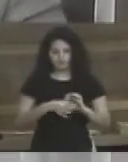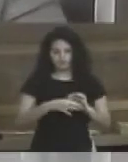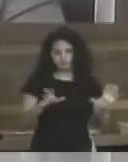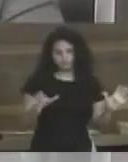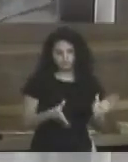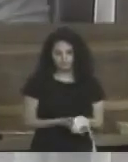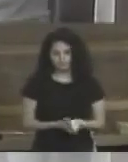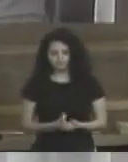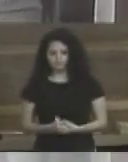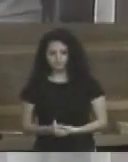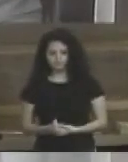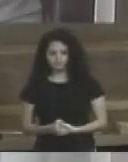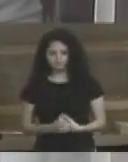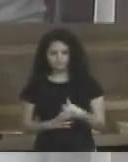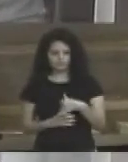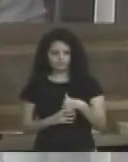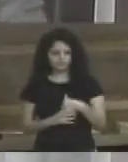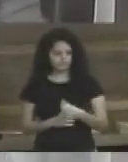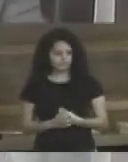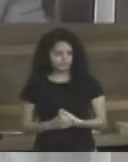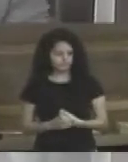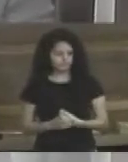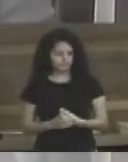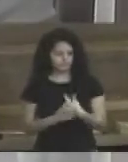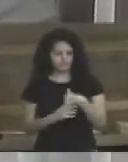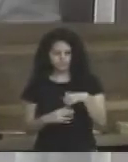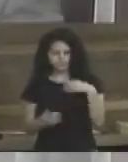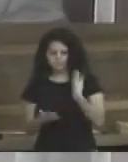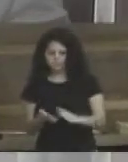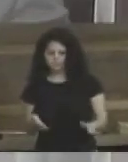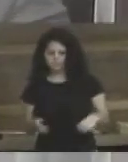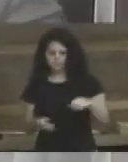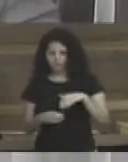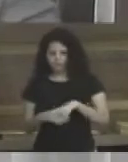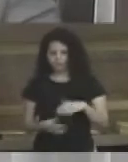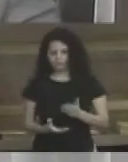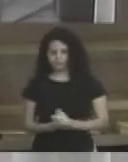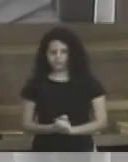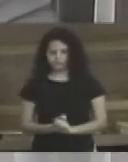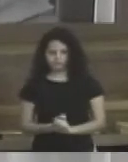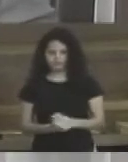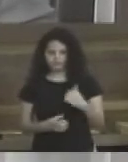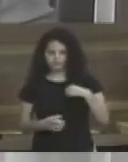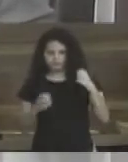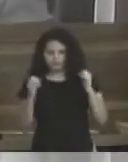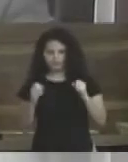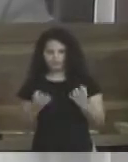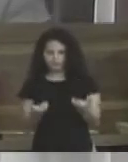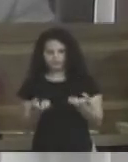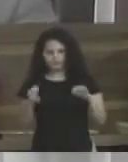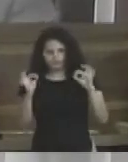mim, se isso dá voto, eu prefiro perder esse voto. Tá bom? Agora, eu quero a coisa certa.